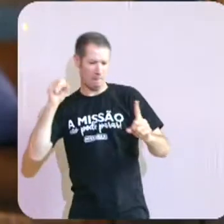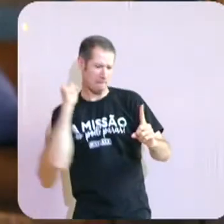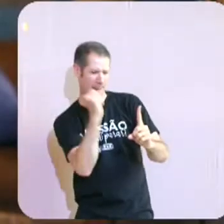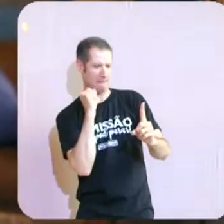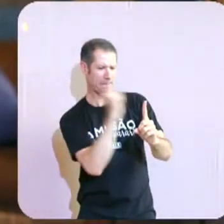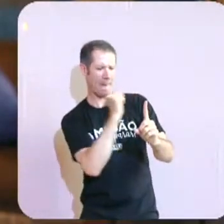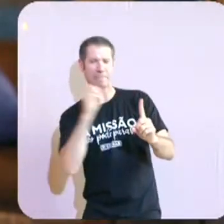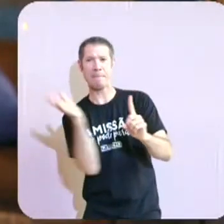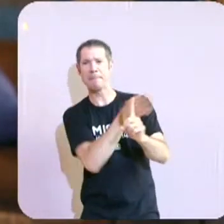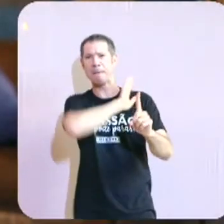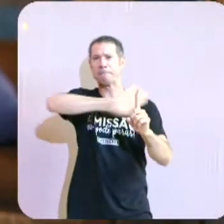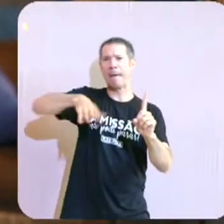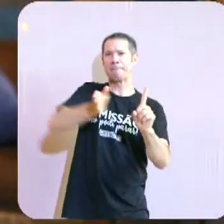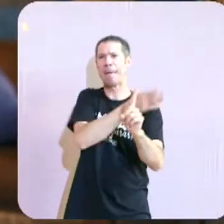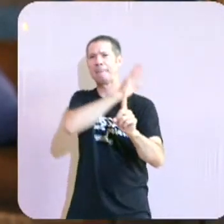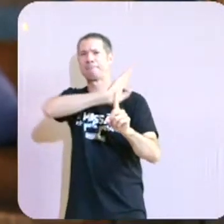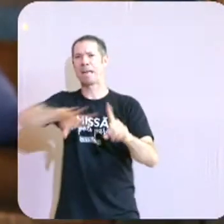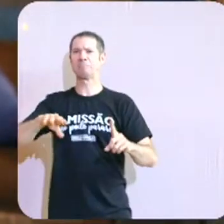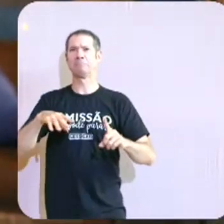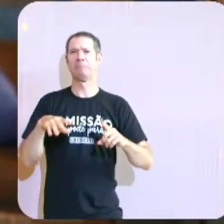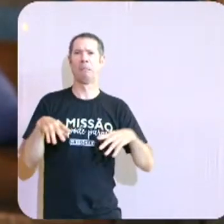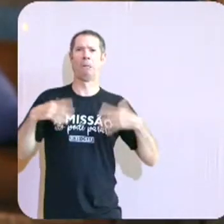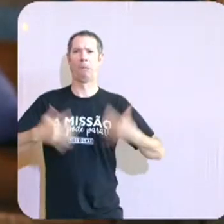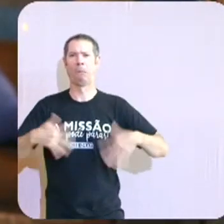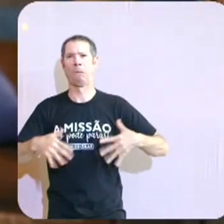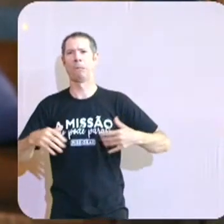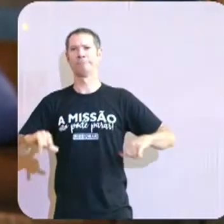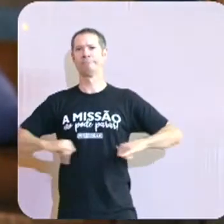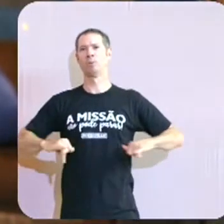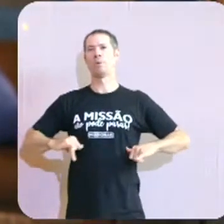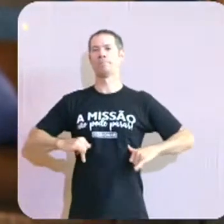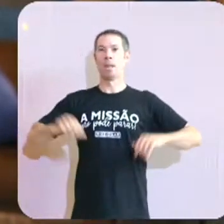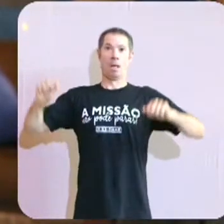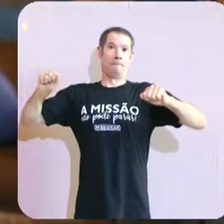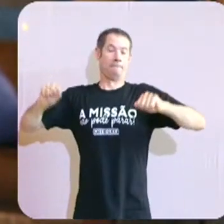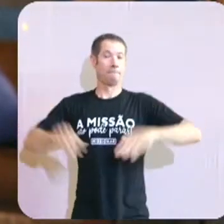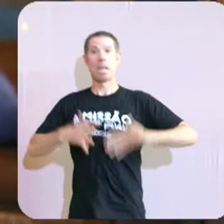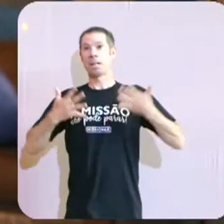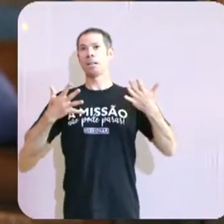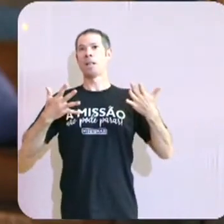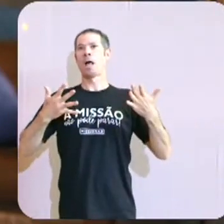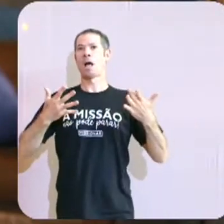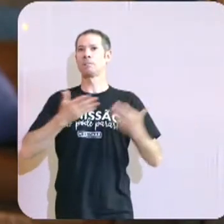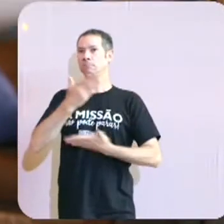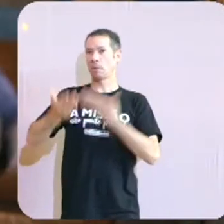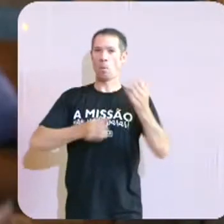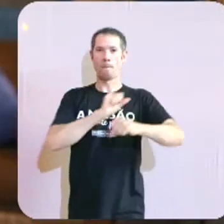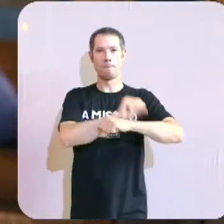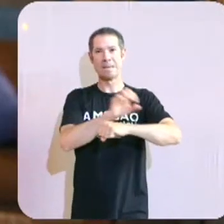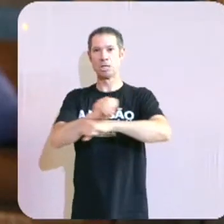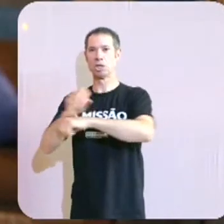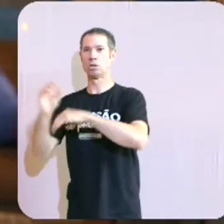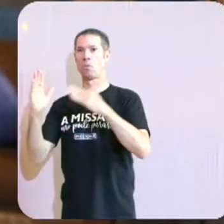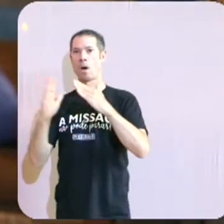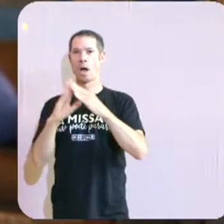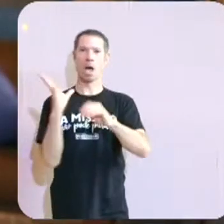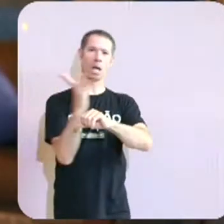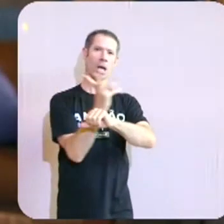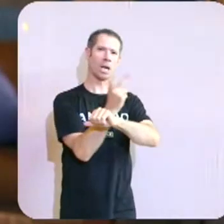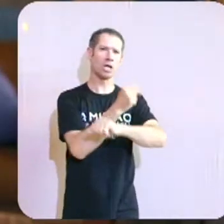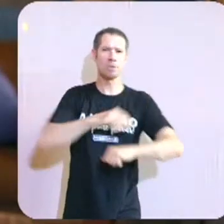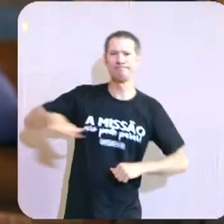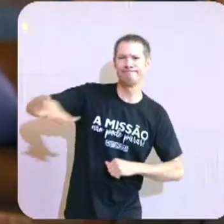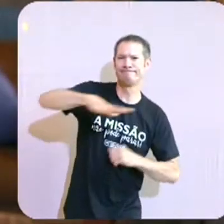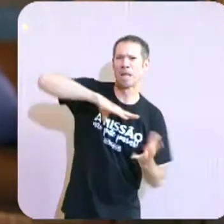agressão, para que ele não descansasse. Por um milagre. Porque nós compartilhamos e a igreja ao redor do mundo